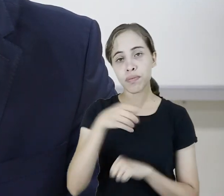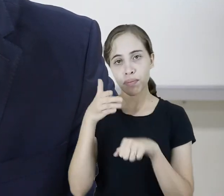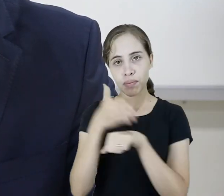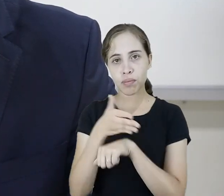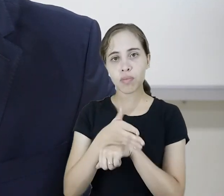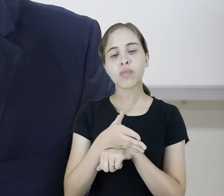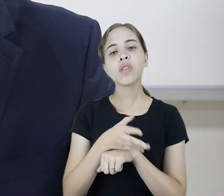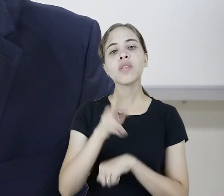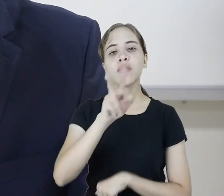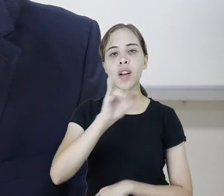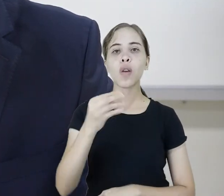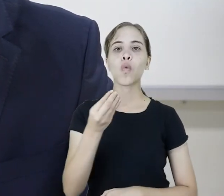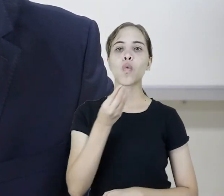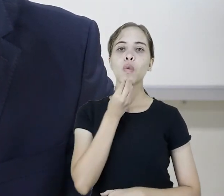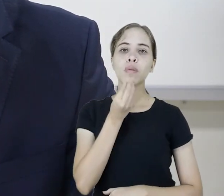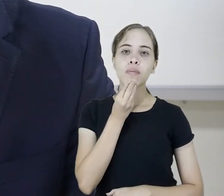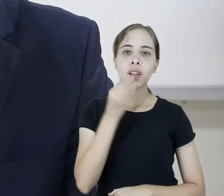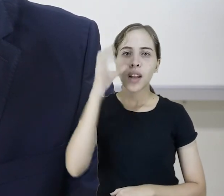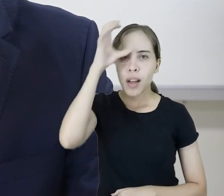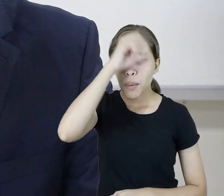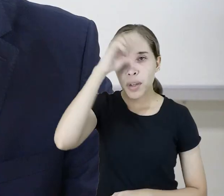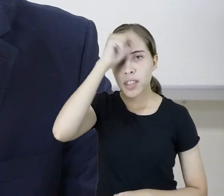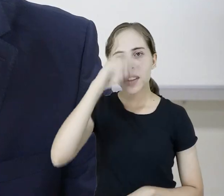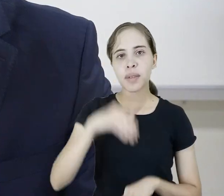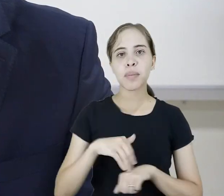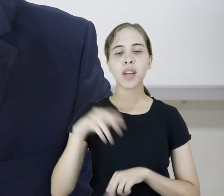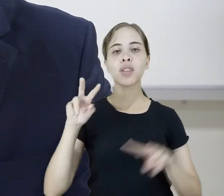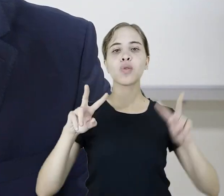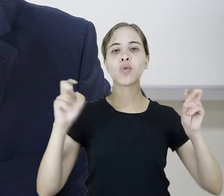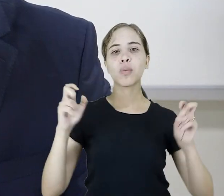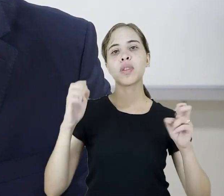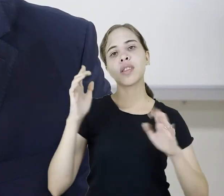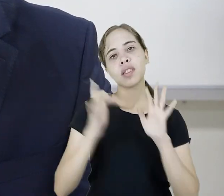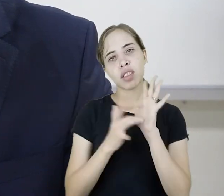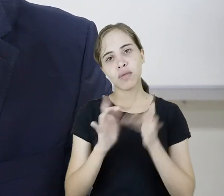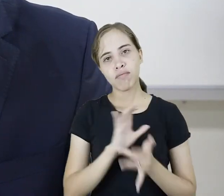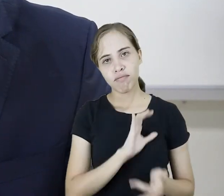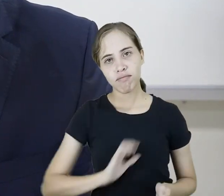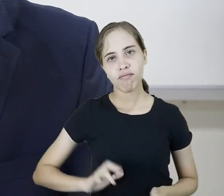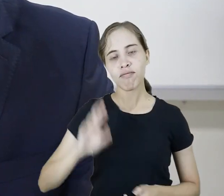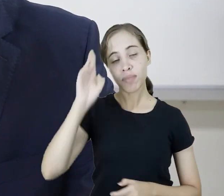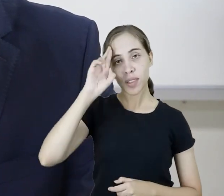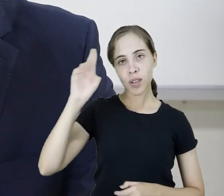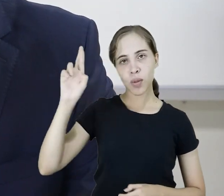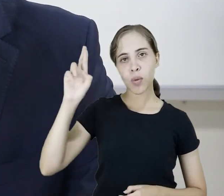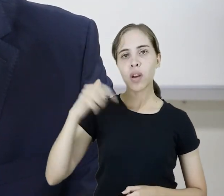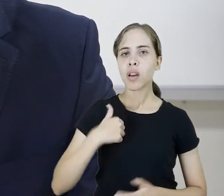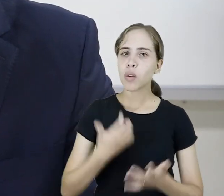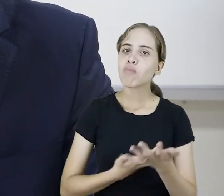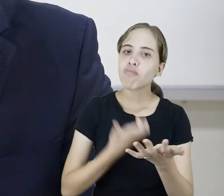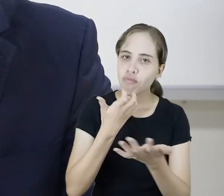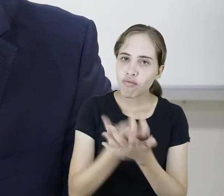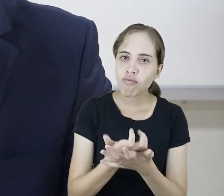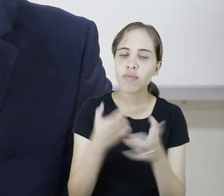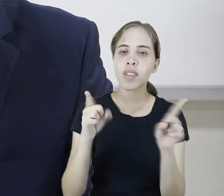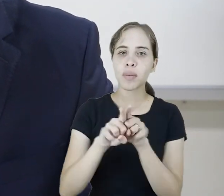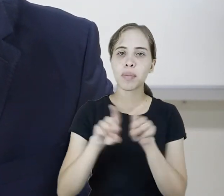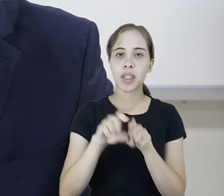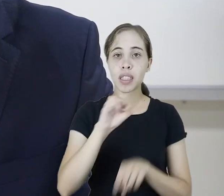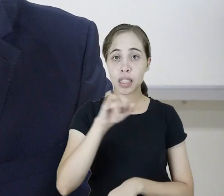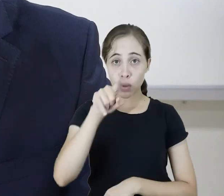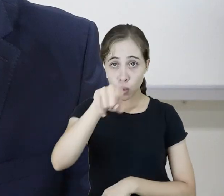você terá o privilégio de aprender sobre o Senhor Jesus Cristo. Testifico também que se